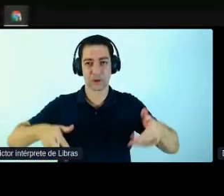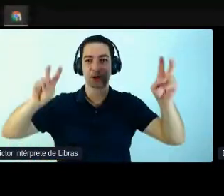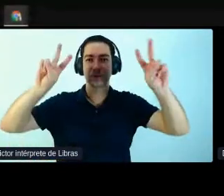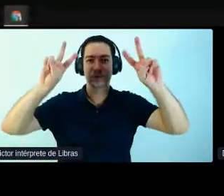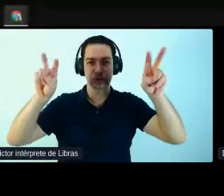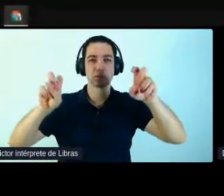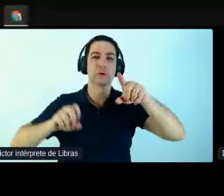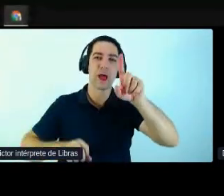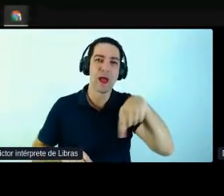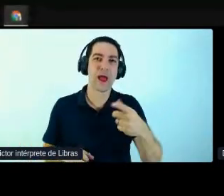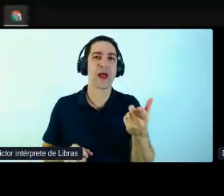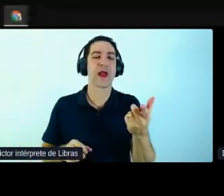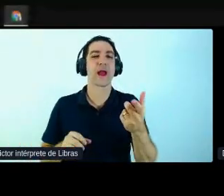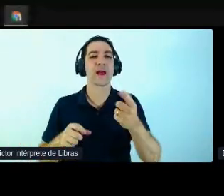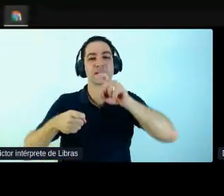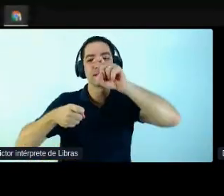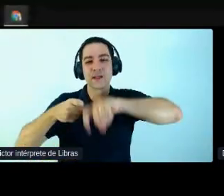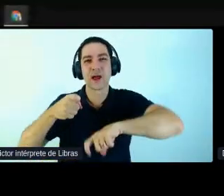sistemas, ok?